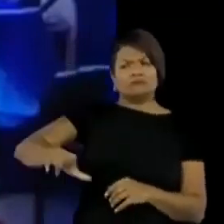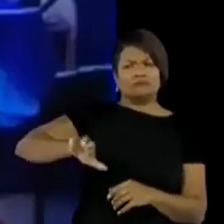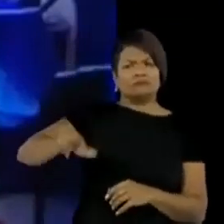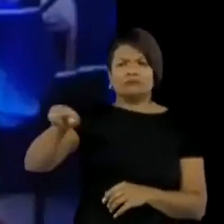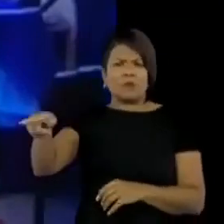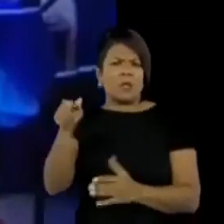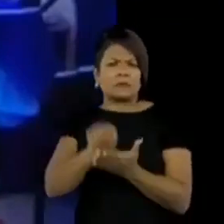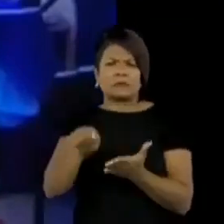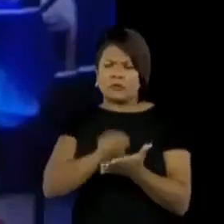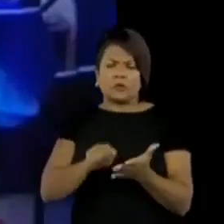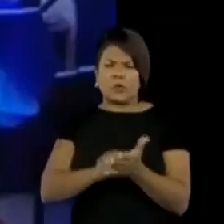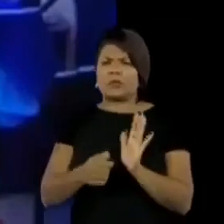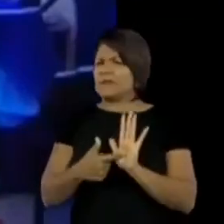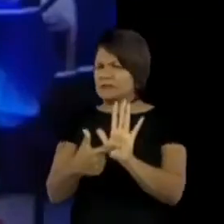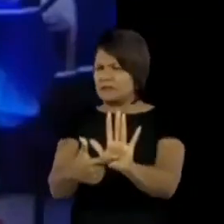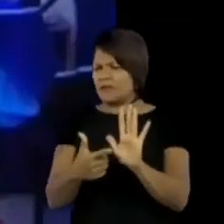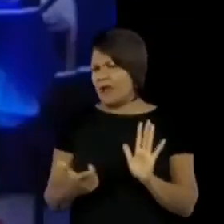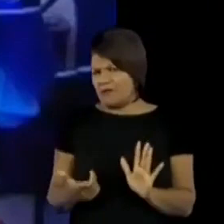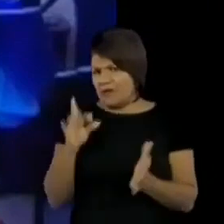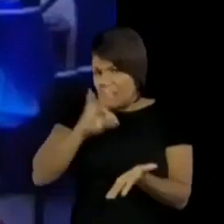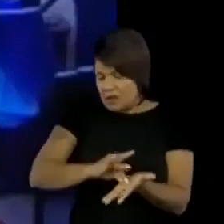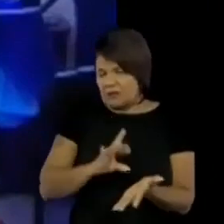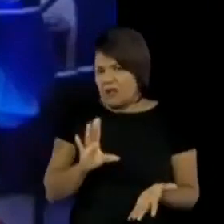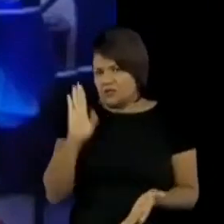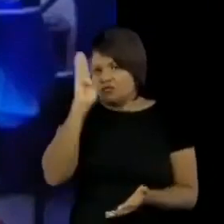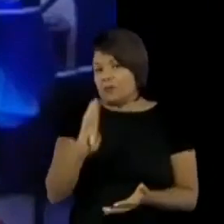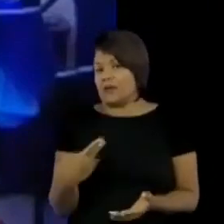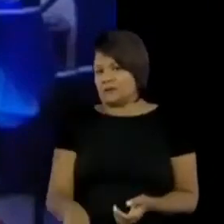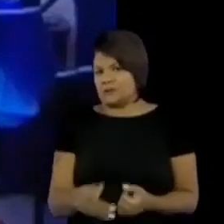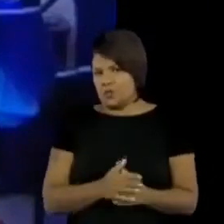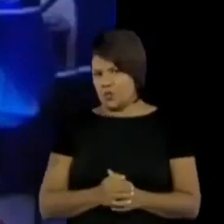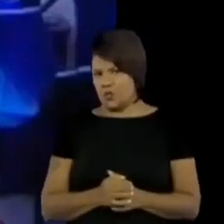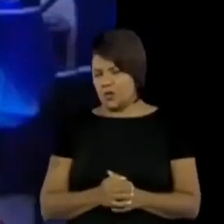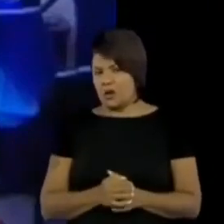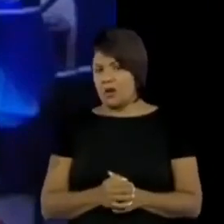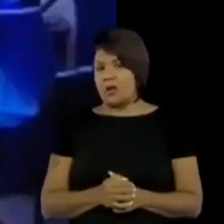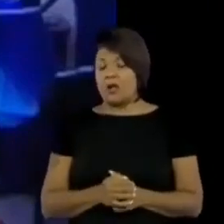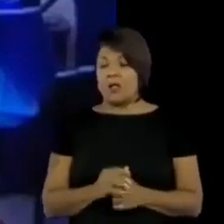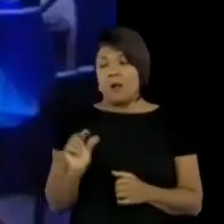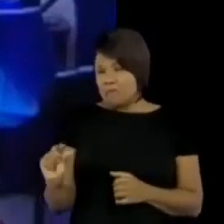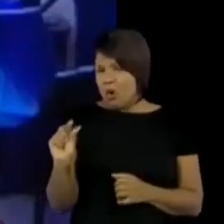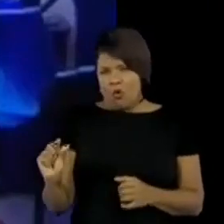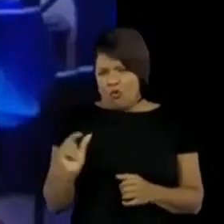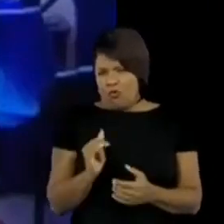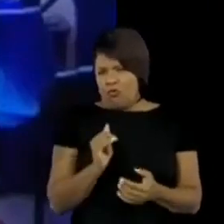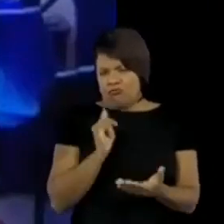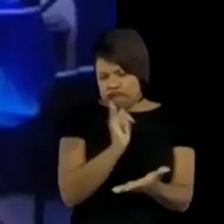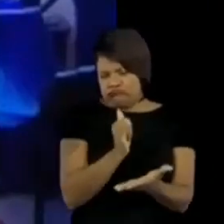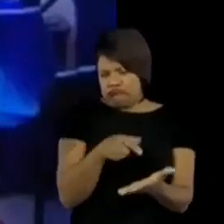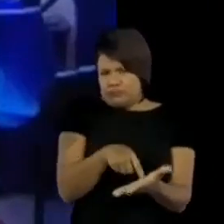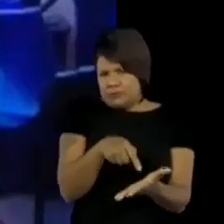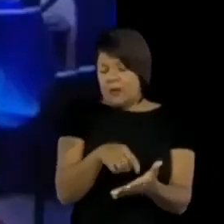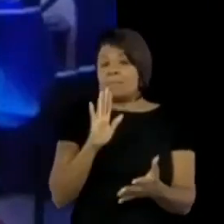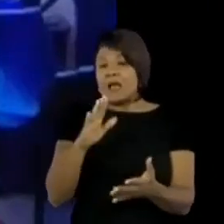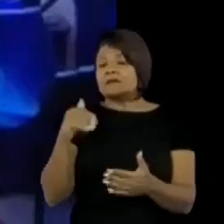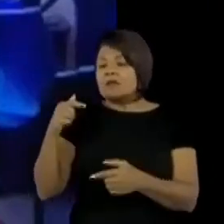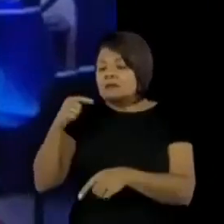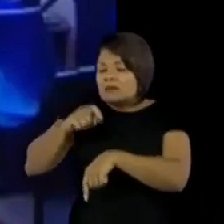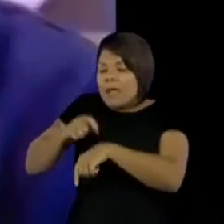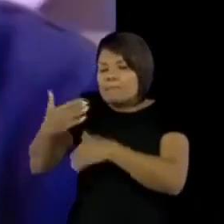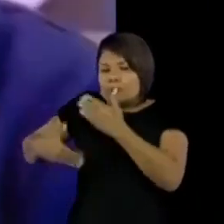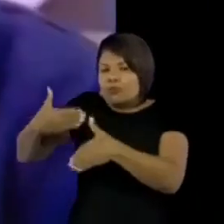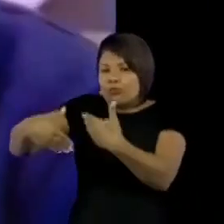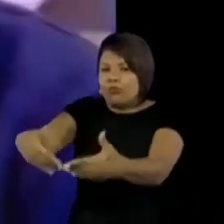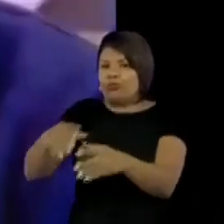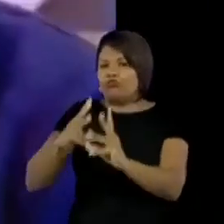apresentava a realidade brasileira, que era um escritor pouco brasileiro. Mas isso é uma coisa que o tempo veio desfazendo.